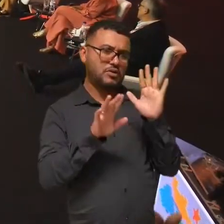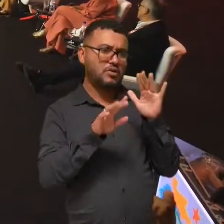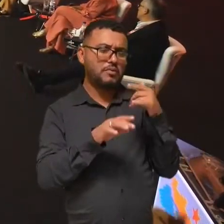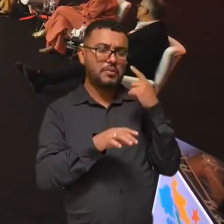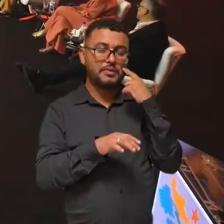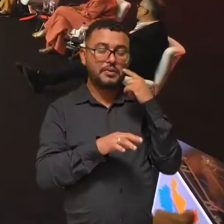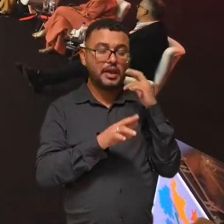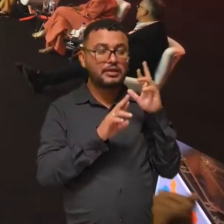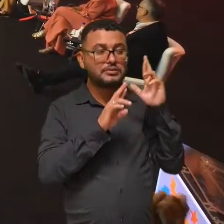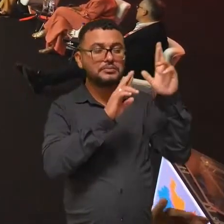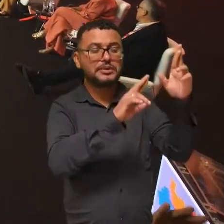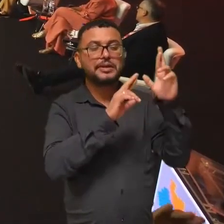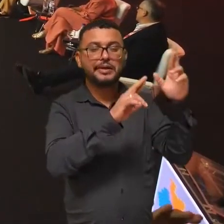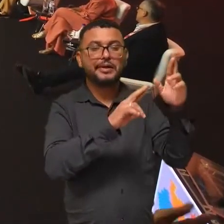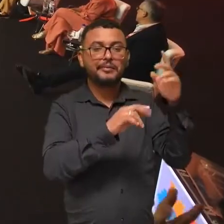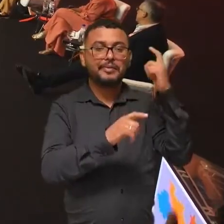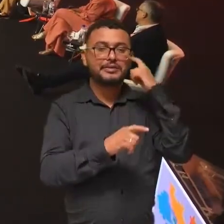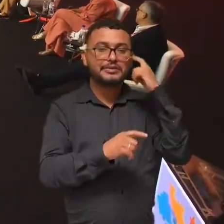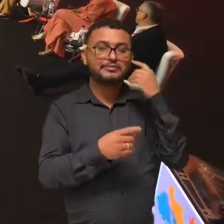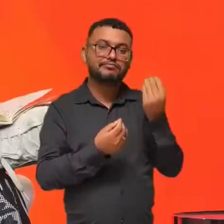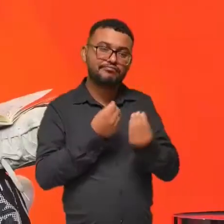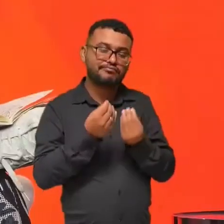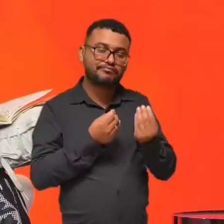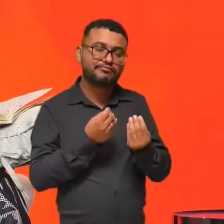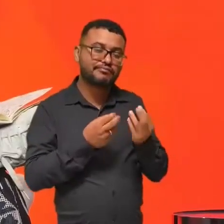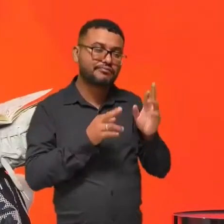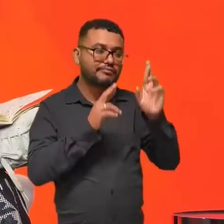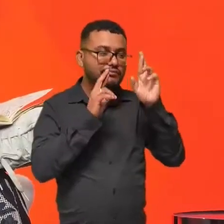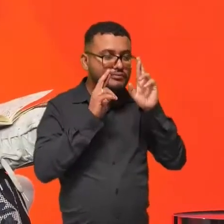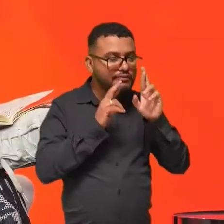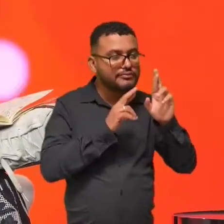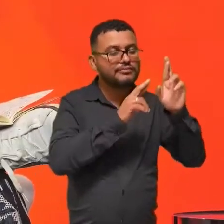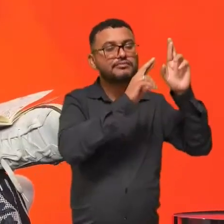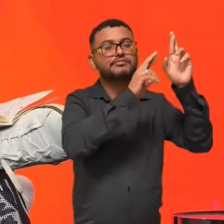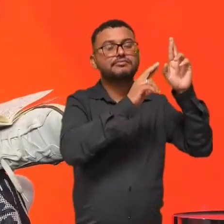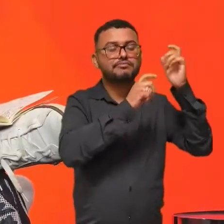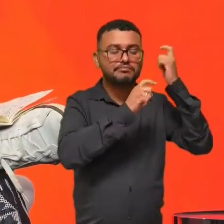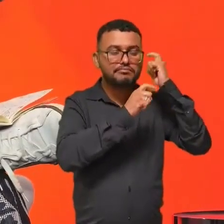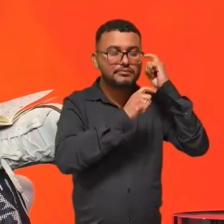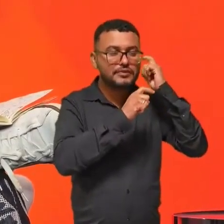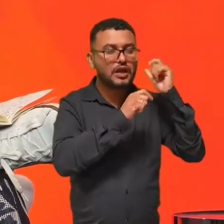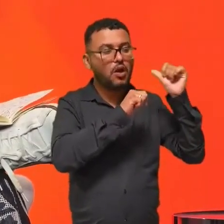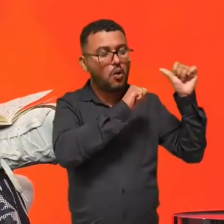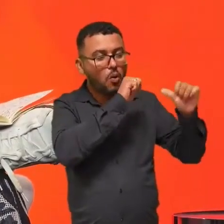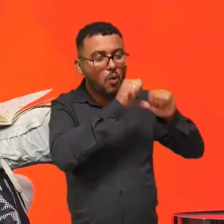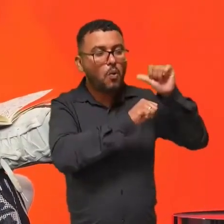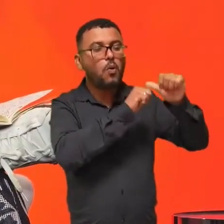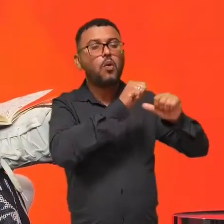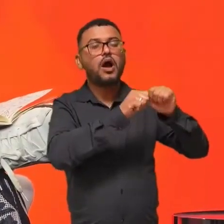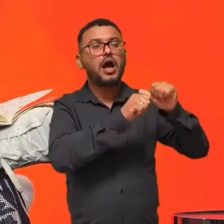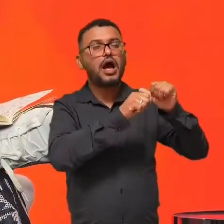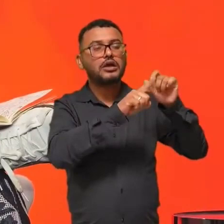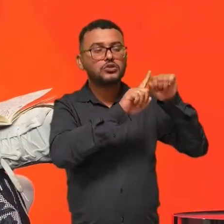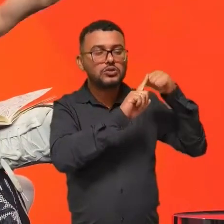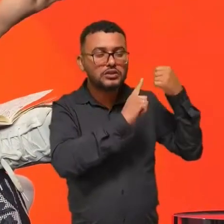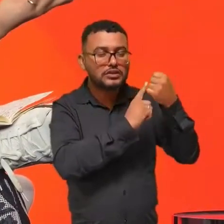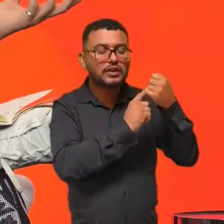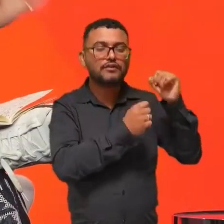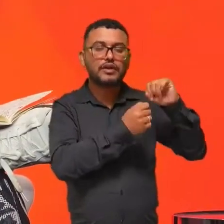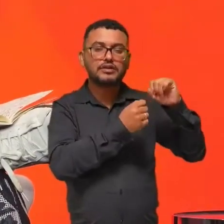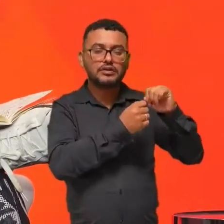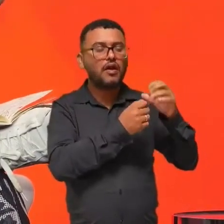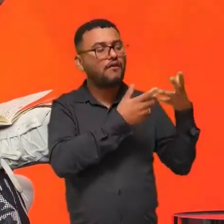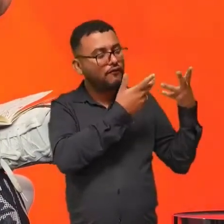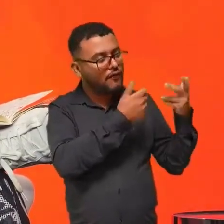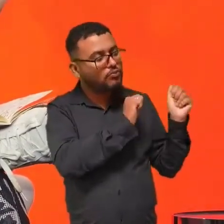né? Mas sim no sentido de, tem outro modelo de sociedade possível e vem com a gente que a gente pode construí-lo. Em terceiro